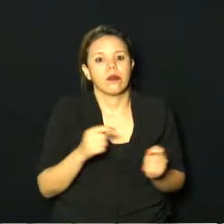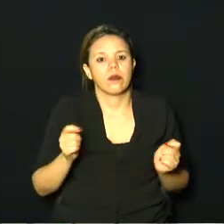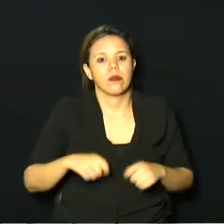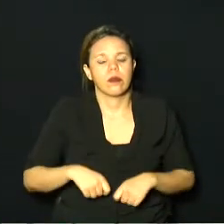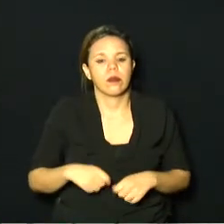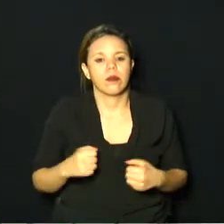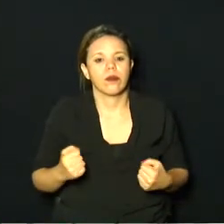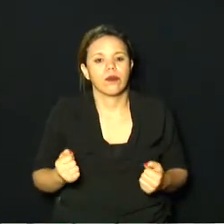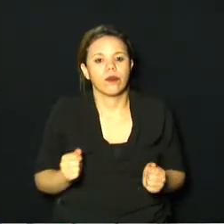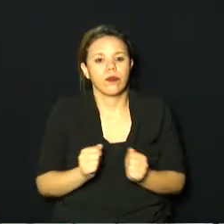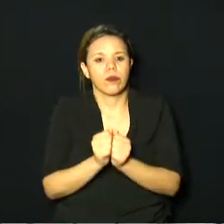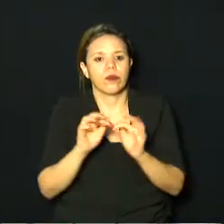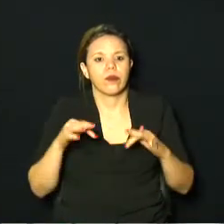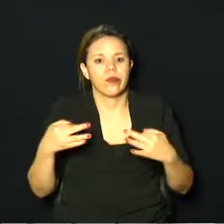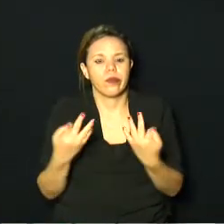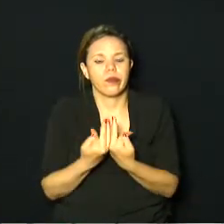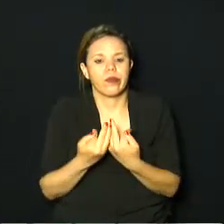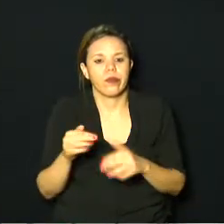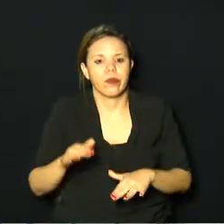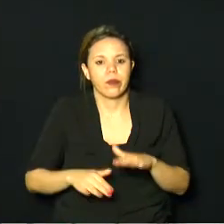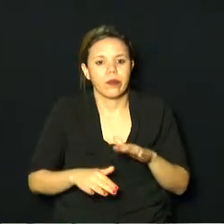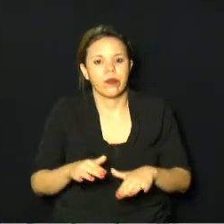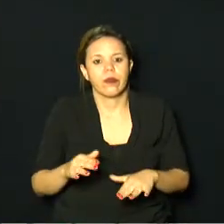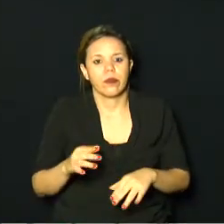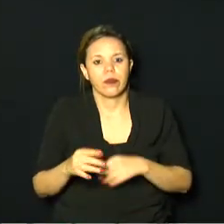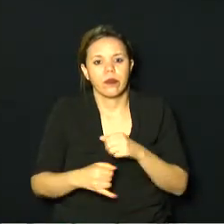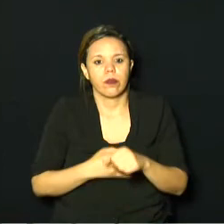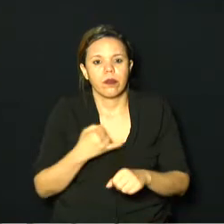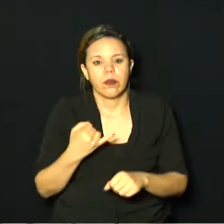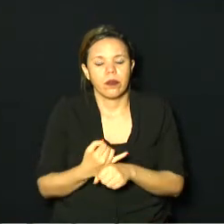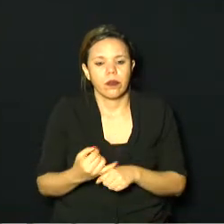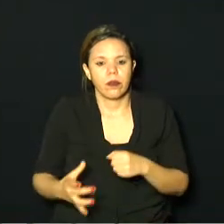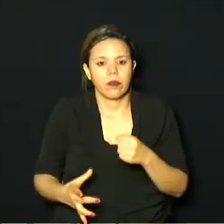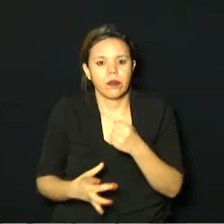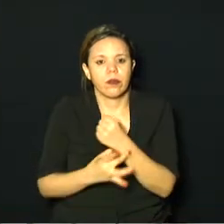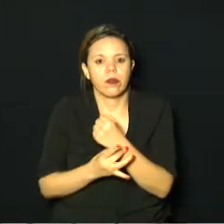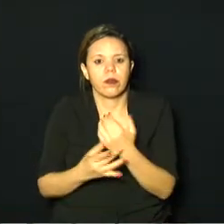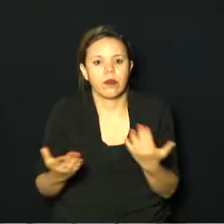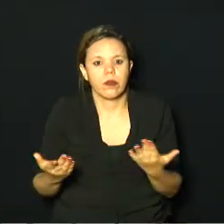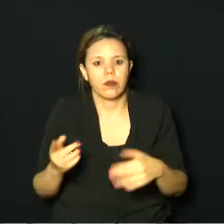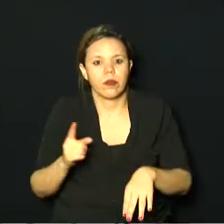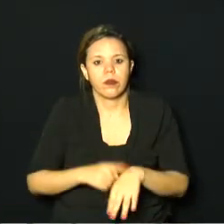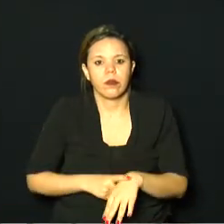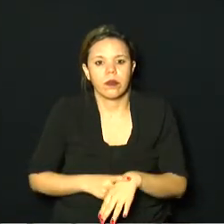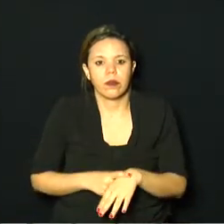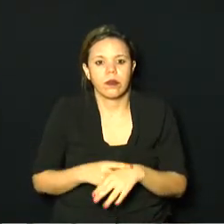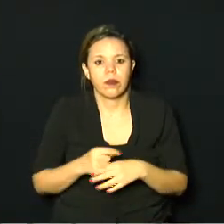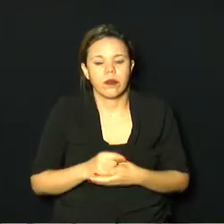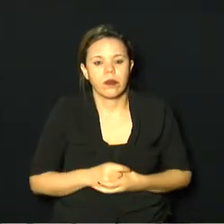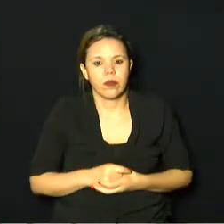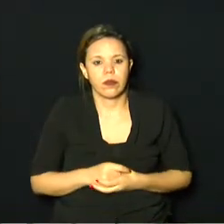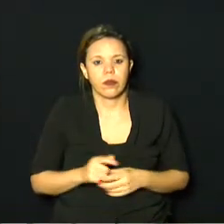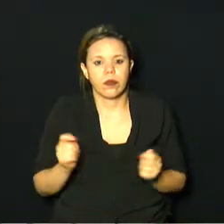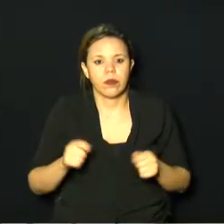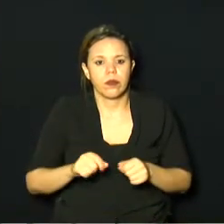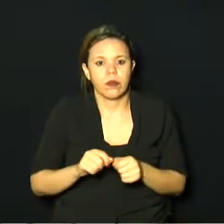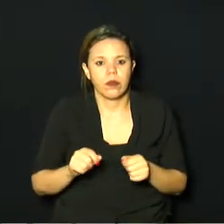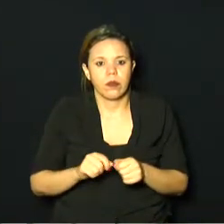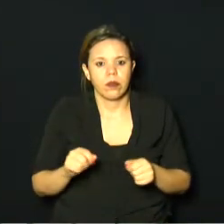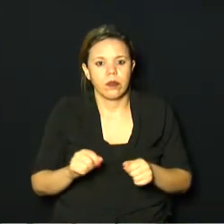possa, junto com as famílias, talvez de forma remota, com toda a segurança nesse momento, mas poder